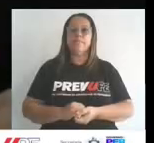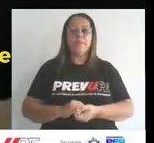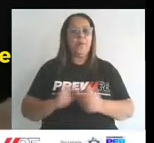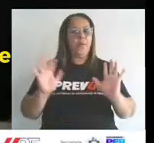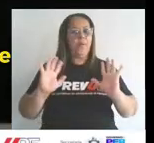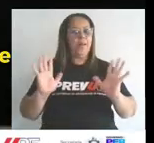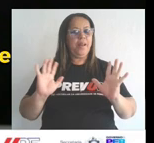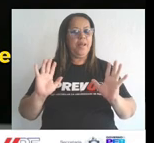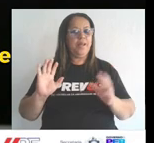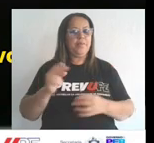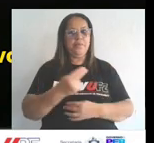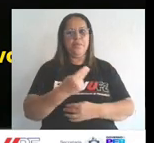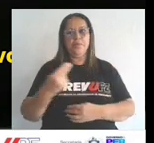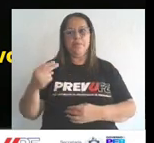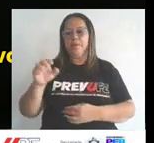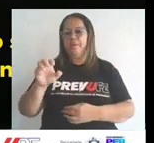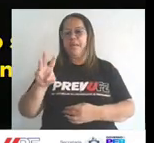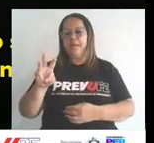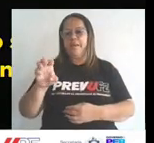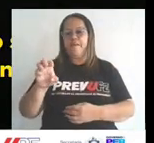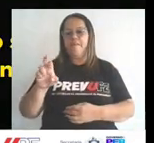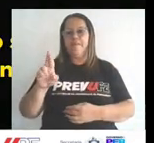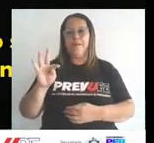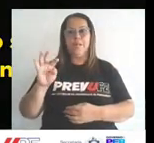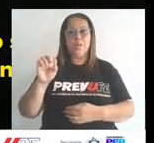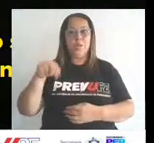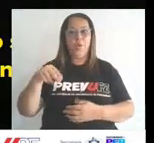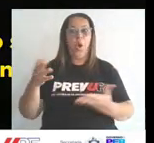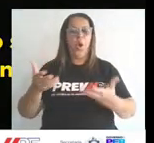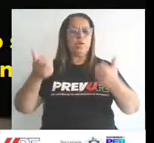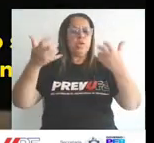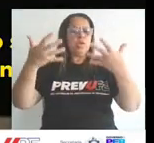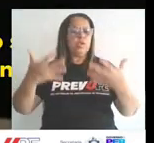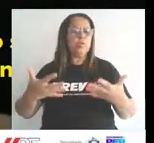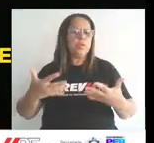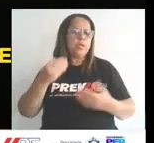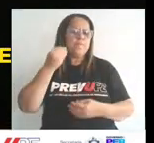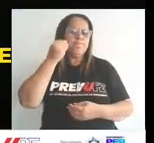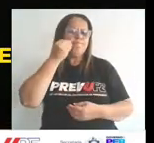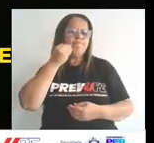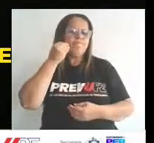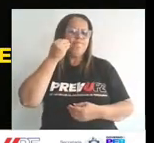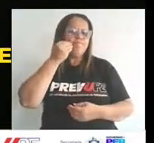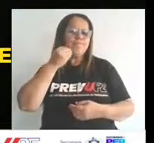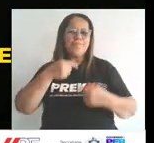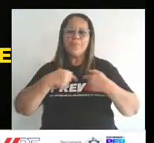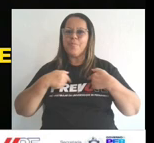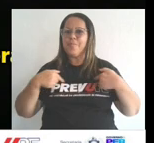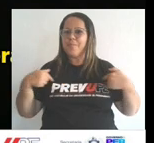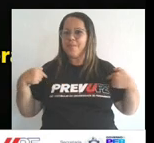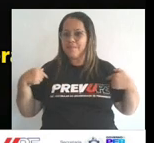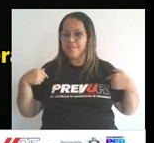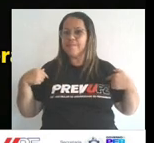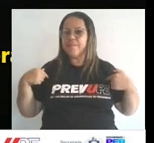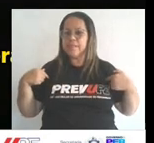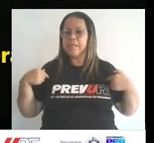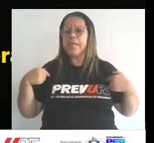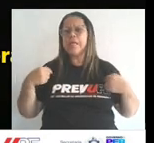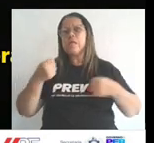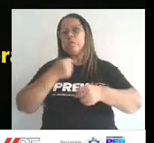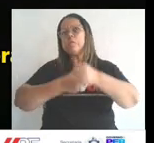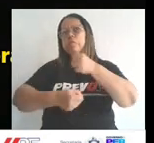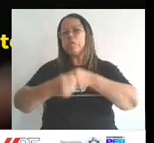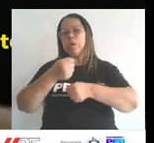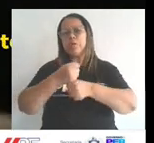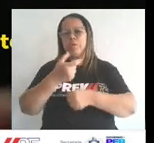Olá pessoal, meu nome é Everton. Hoje aqui eu vim falar um pouco sobre a minha experiência com o Prevup, né? Eu lá em 2013 eu